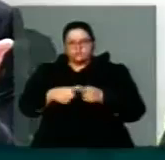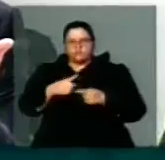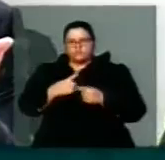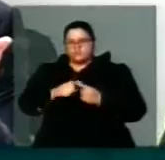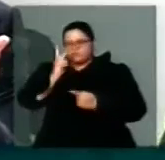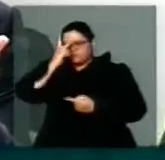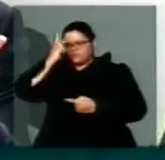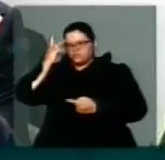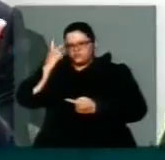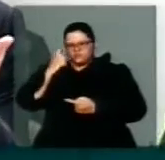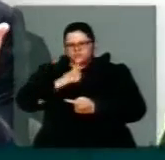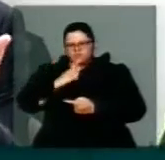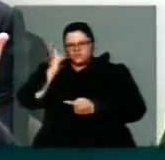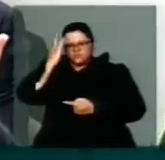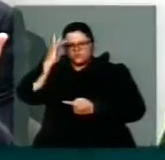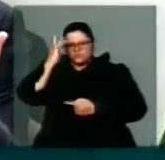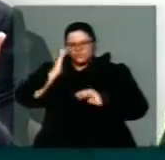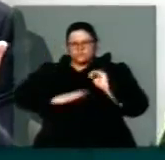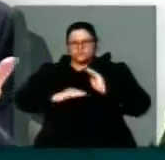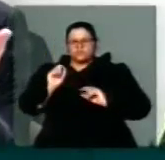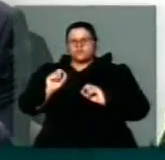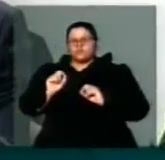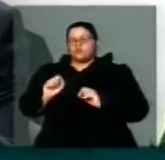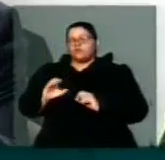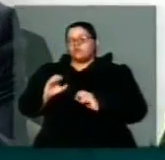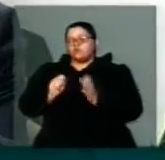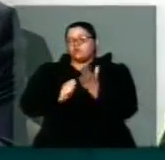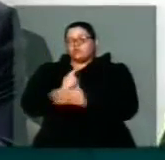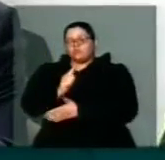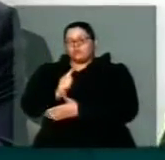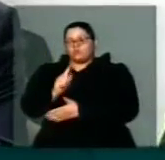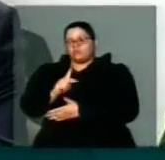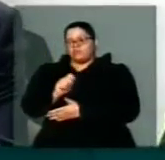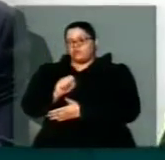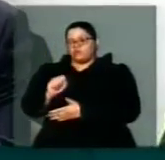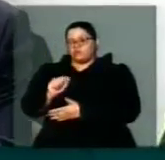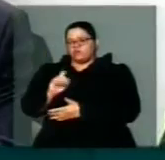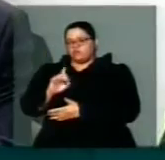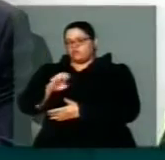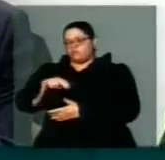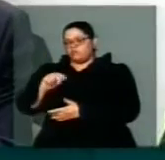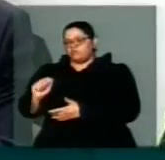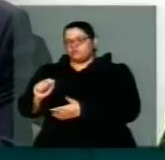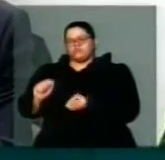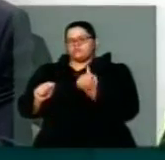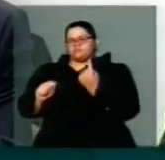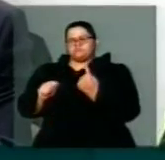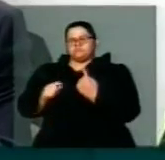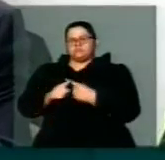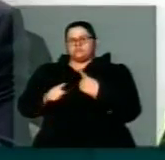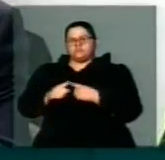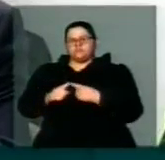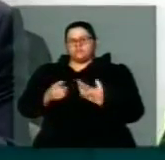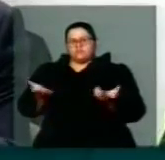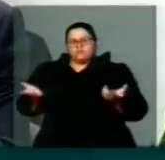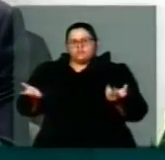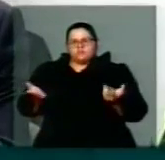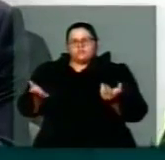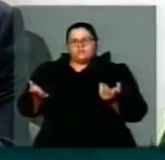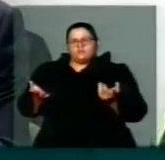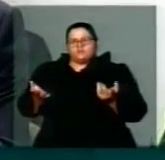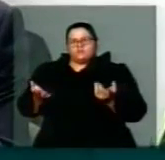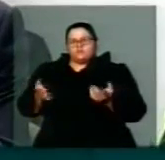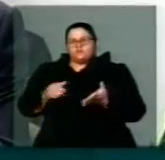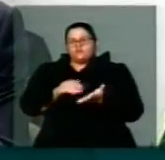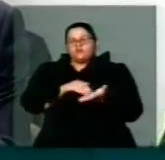sendo questionado pela compra de Passadina estaria sendo, de uma certa forma, amparado na diretoria financeira da